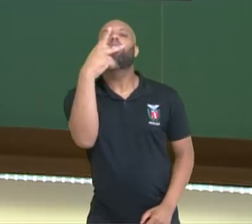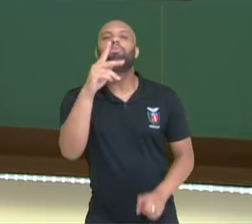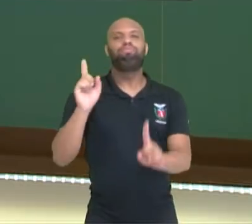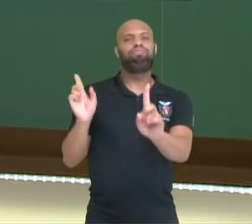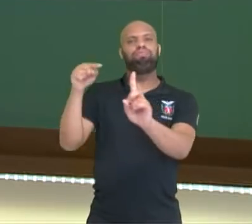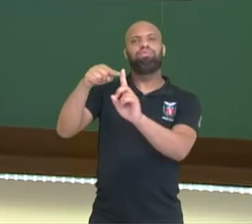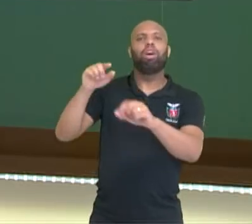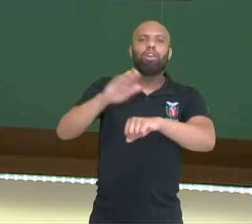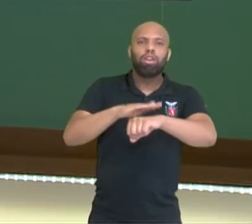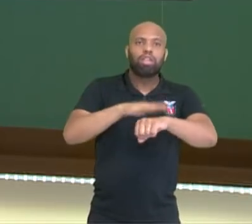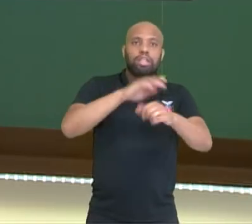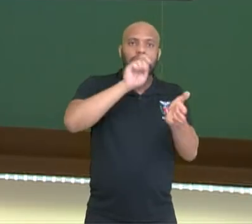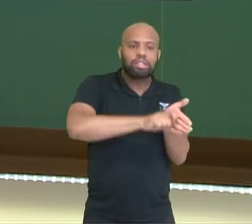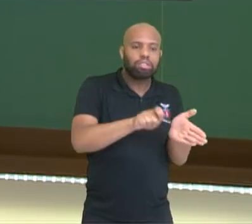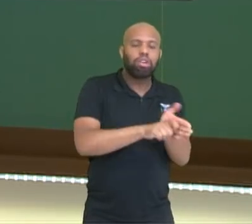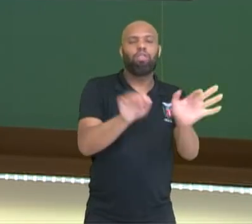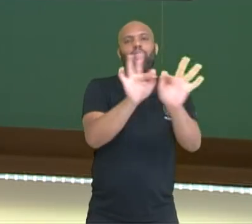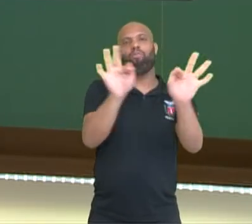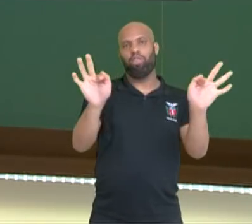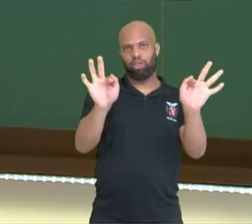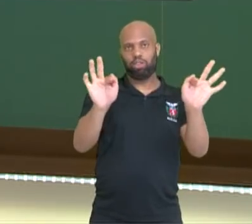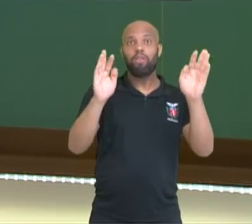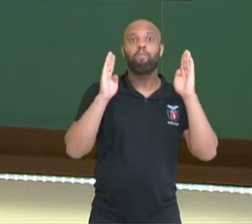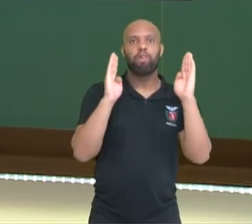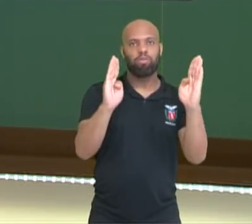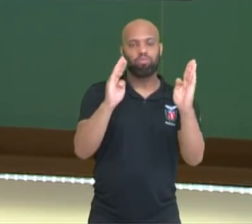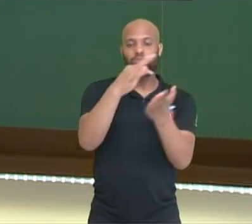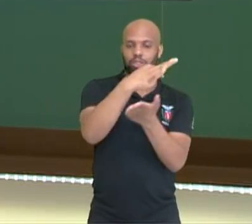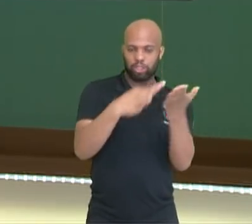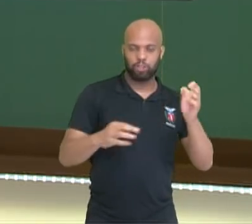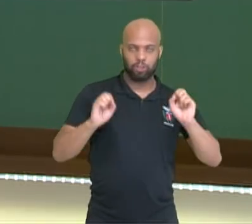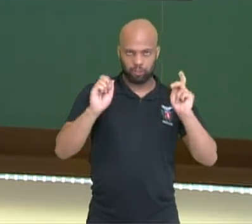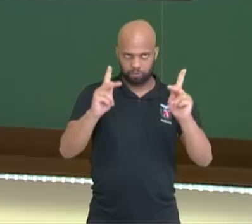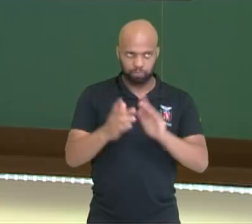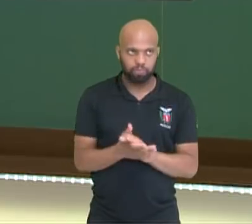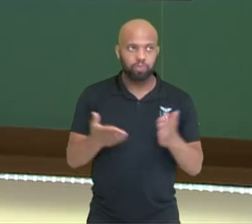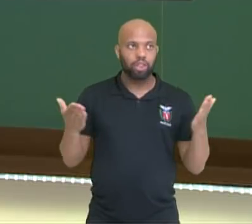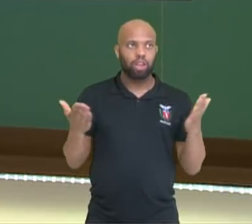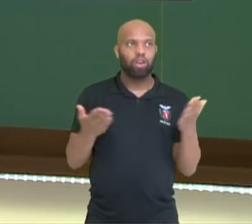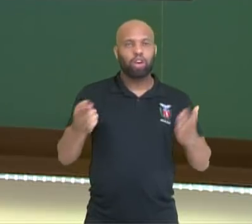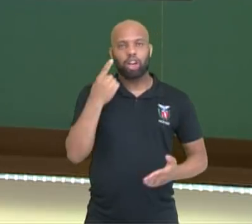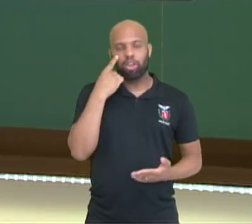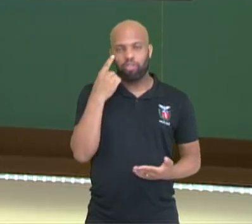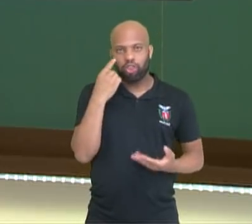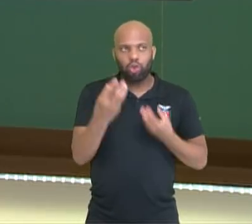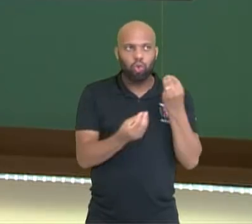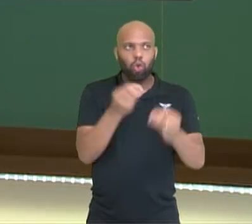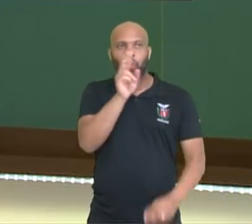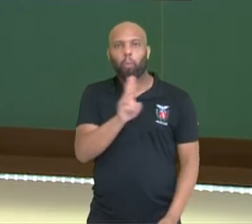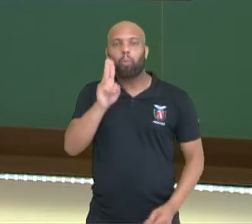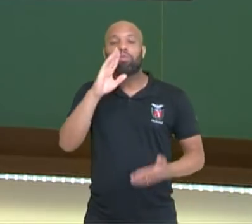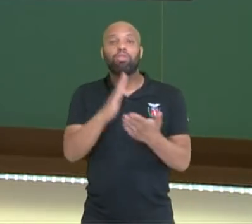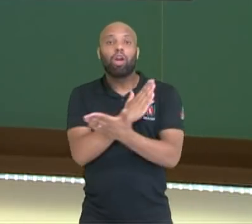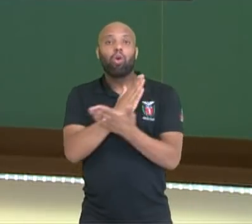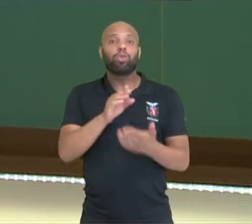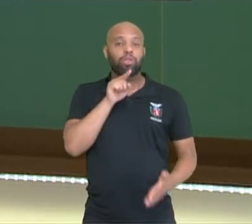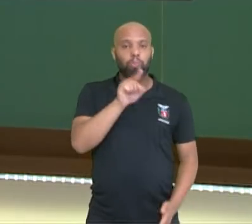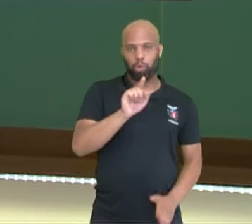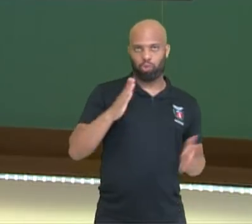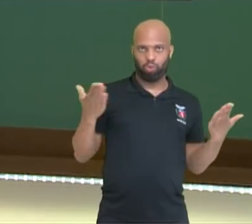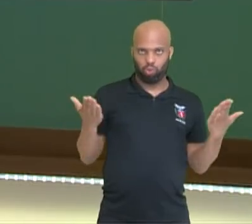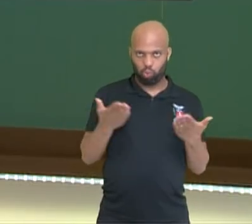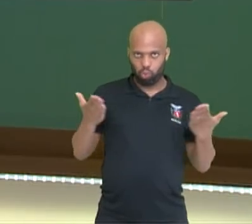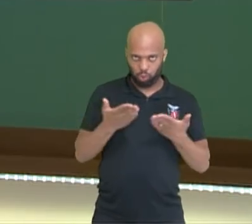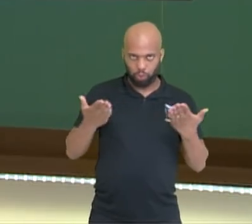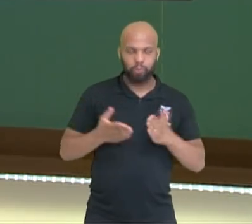que você escreveu aquela frase, aquele período, aquele texto, ok? Vamos ver como são usados alguns desses pontos aqui, de